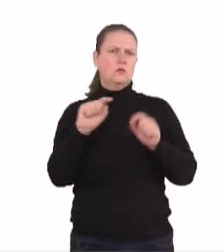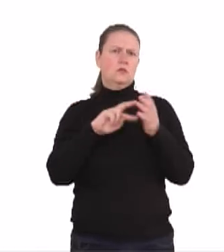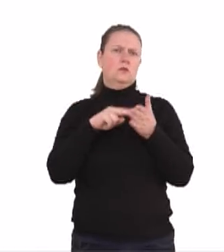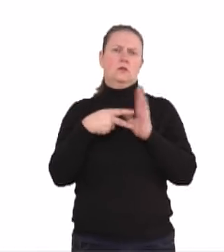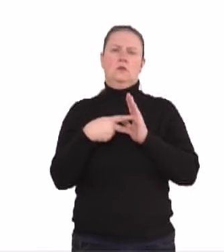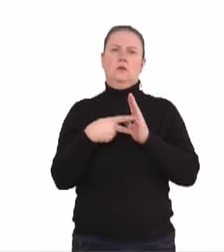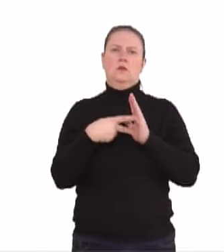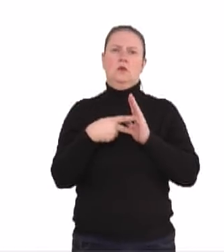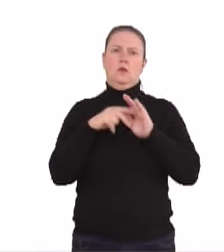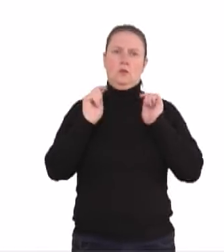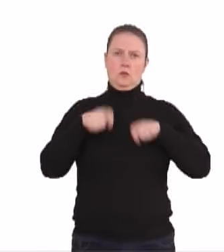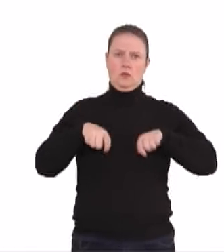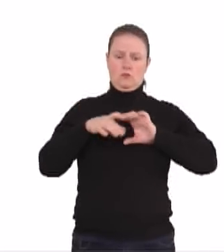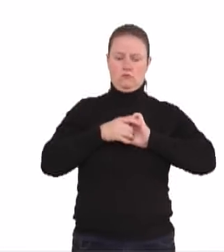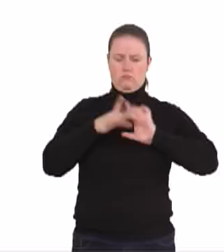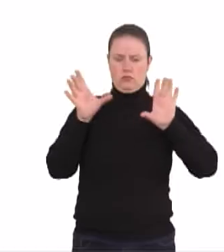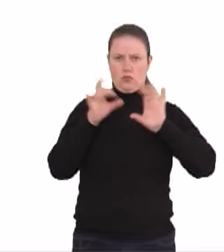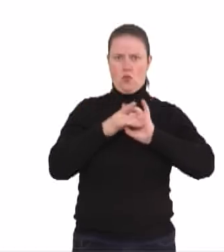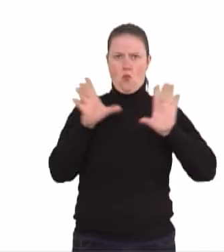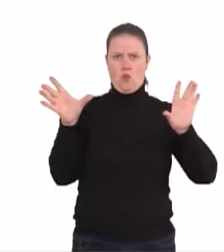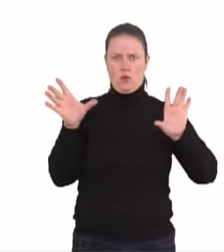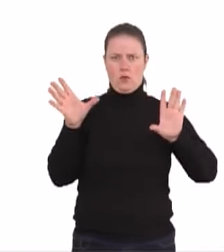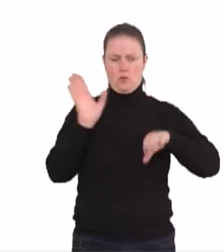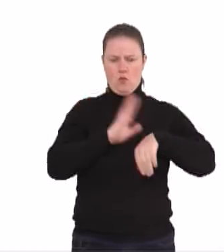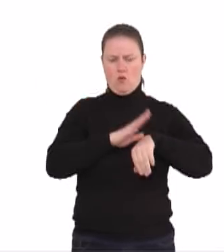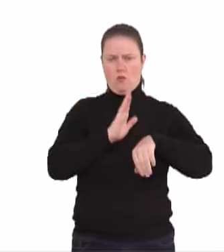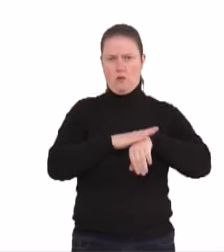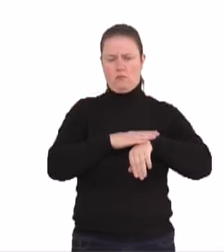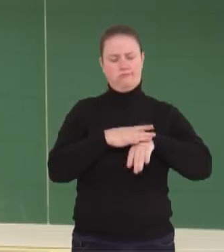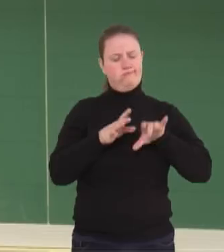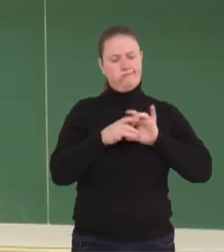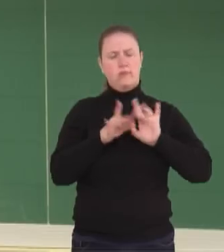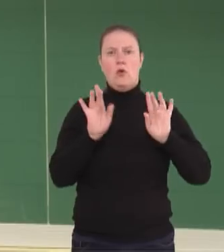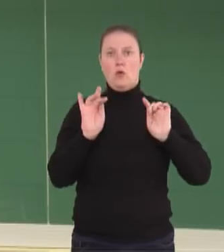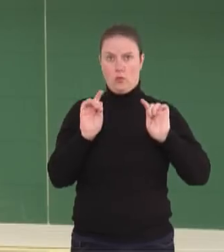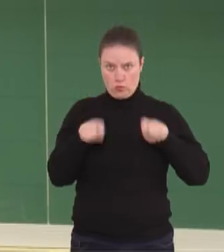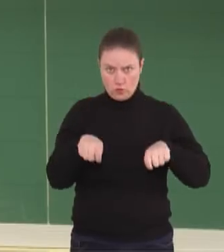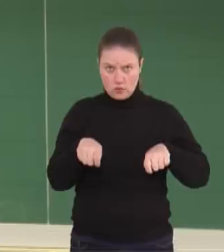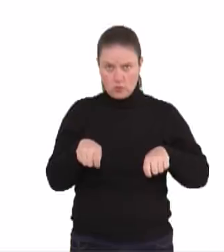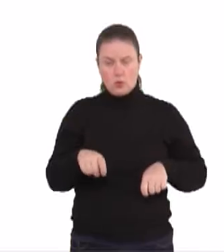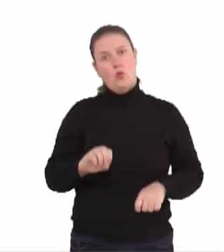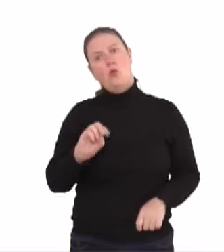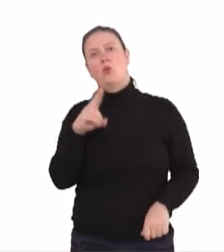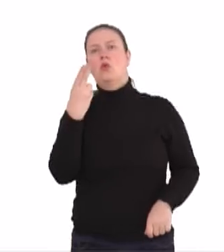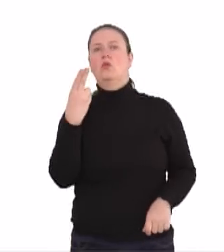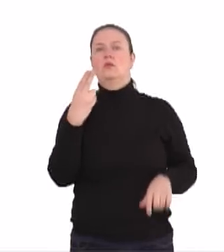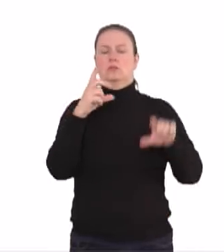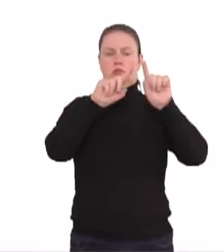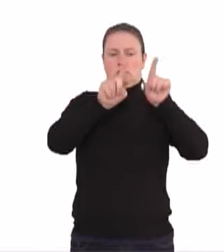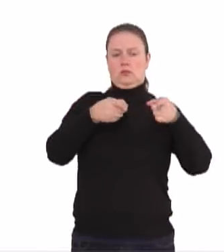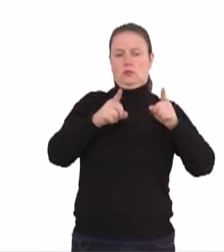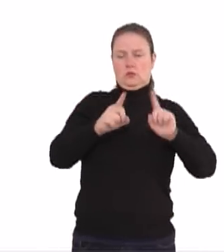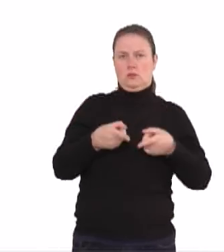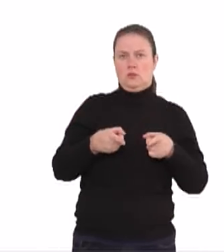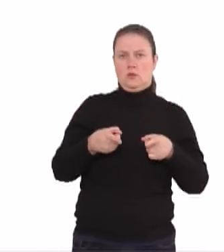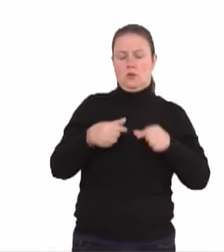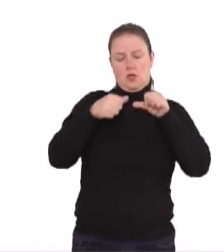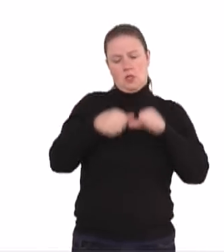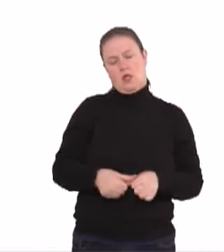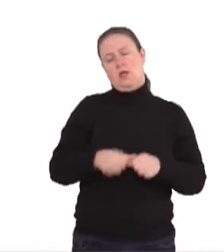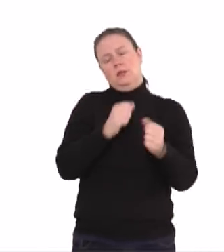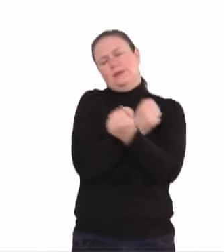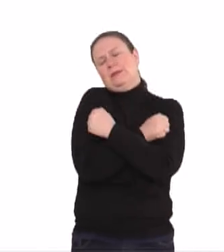poderiam soltar os braços um do outro a qualquer momento? Ou que Rangi e Papa ficariam para